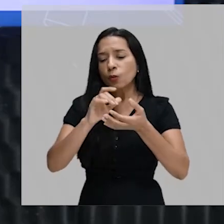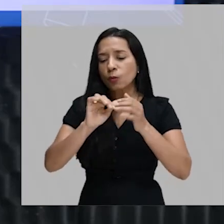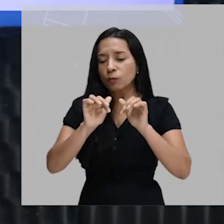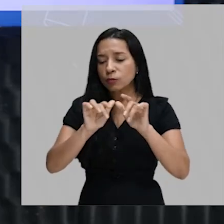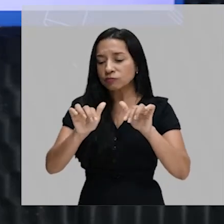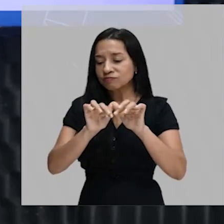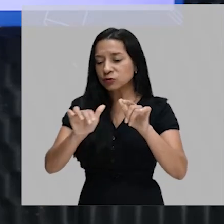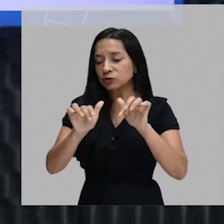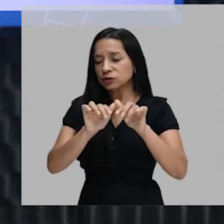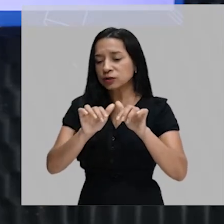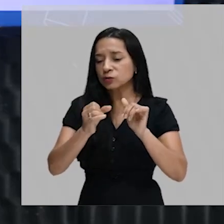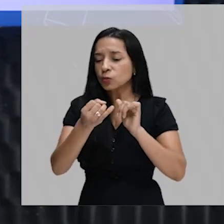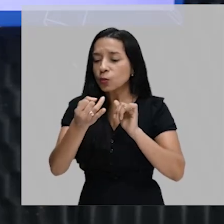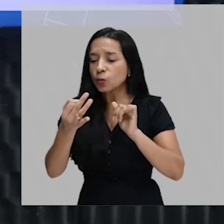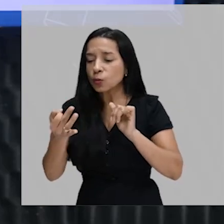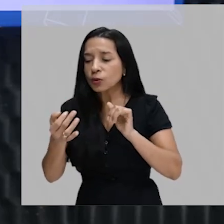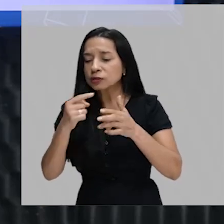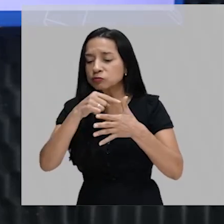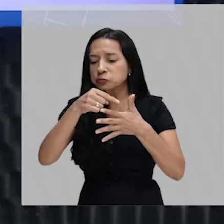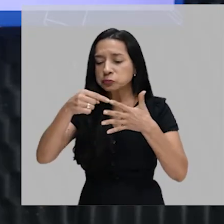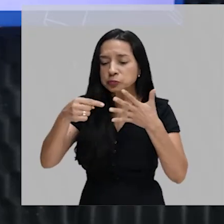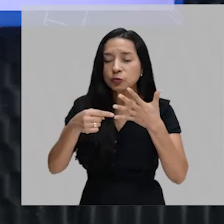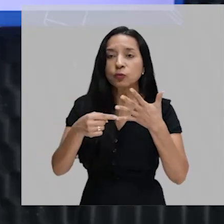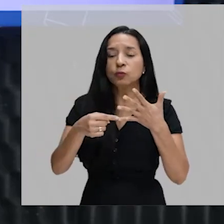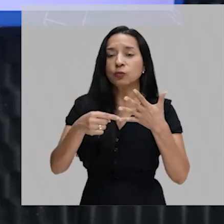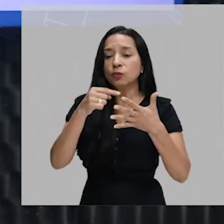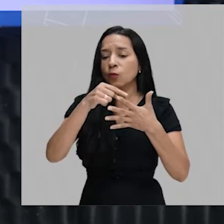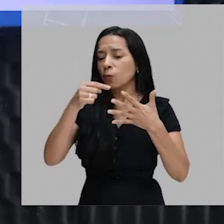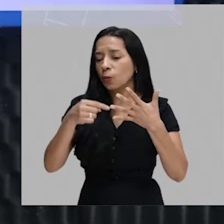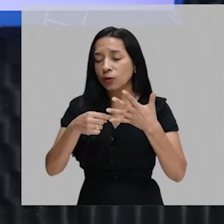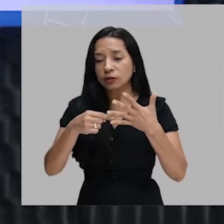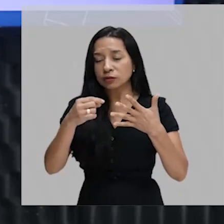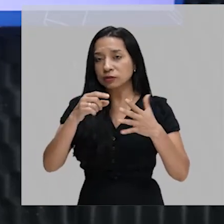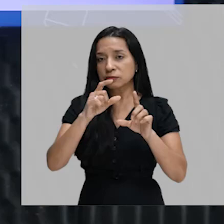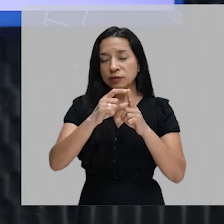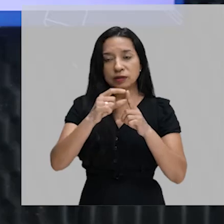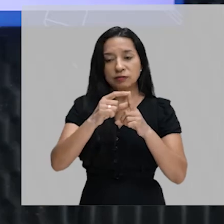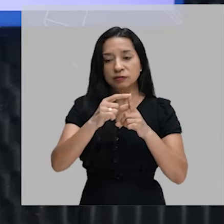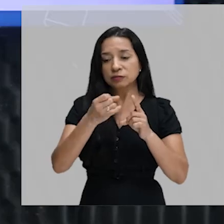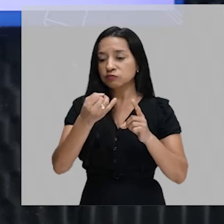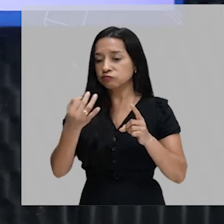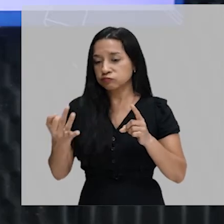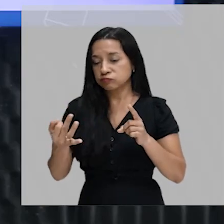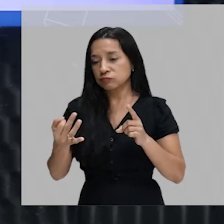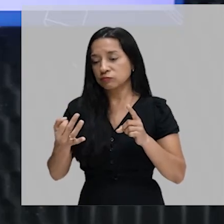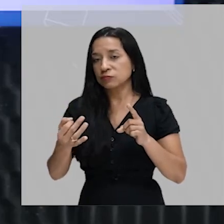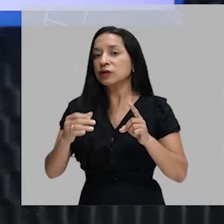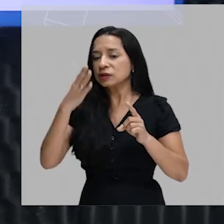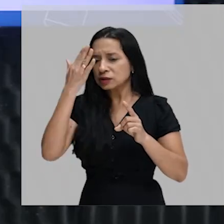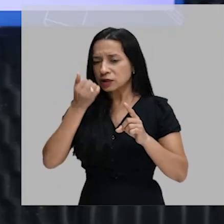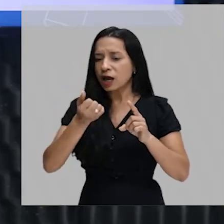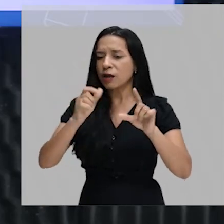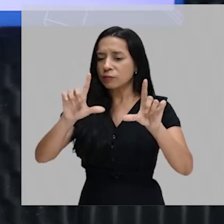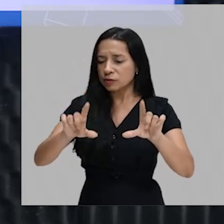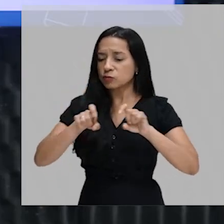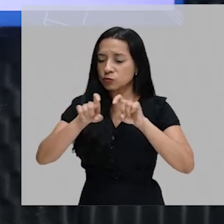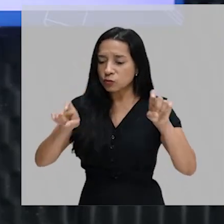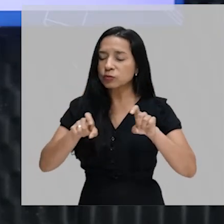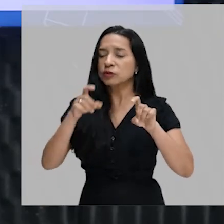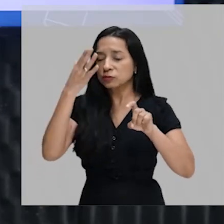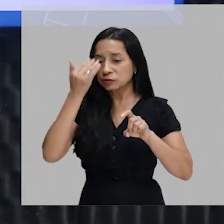digitando? Lá no Word, dá para ver a quantidade de palavras que há naquele texto que você está